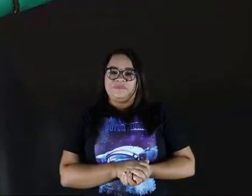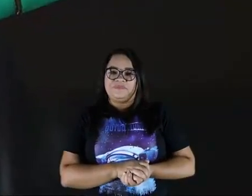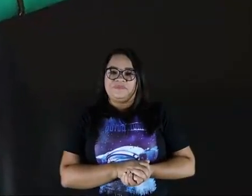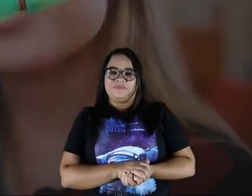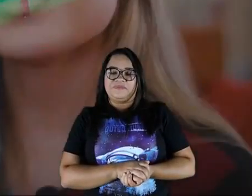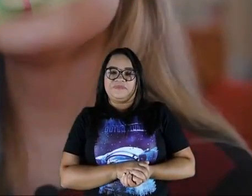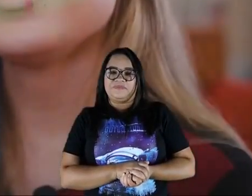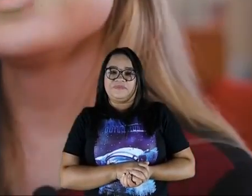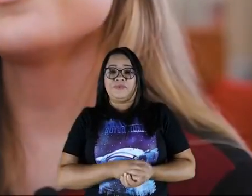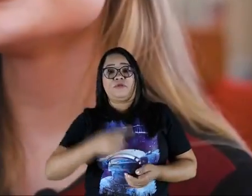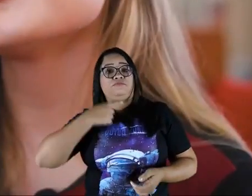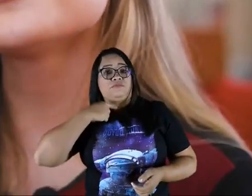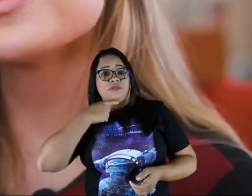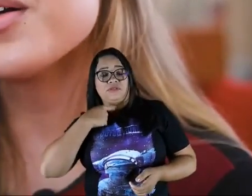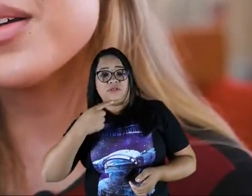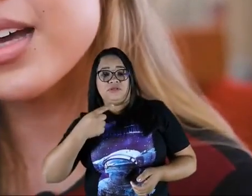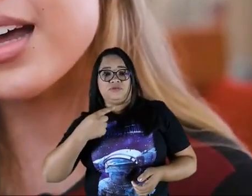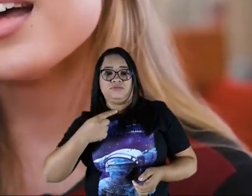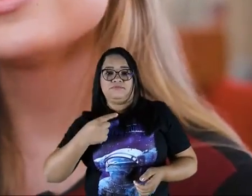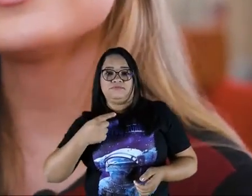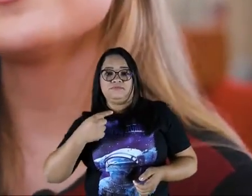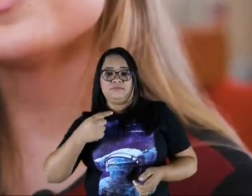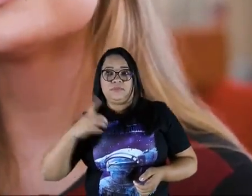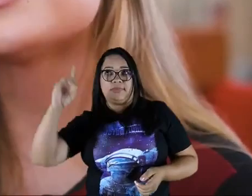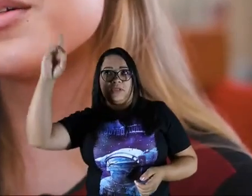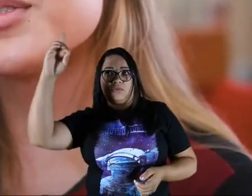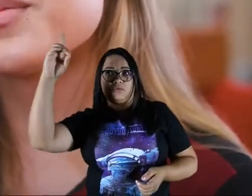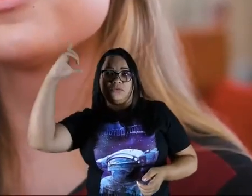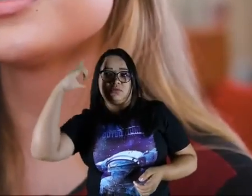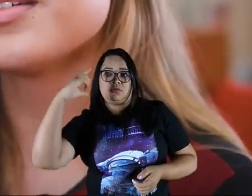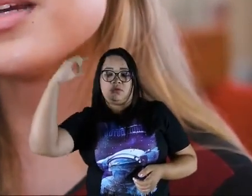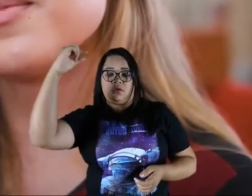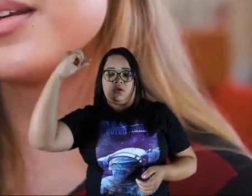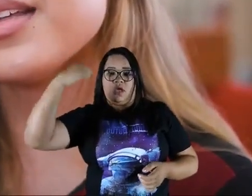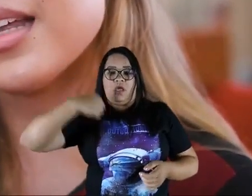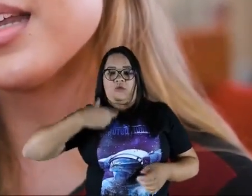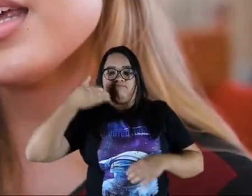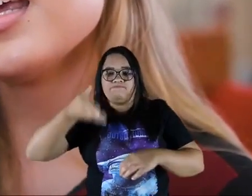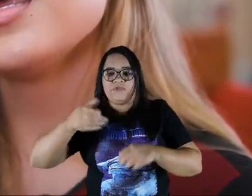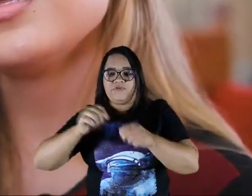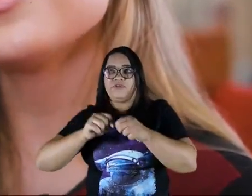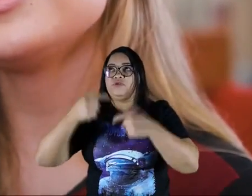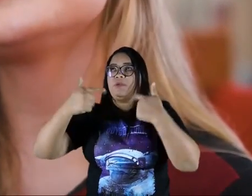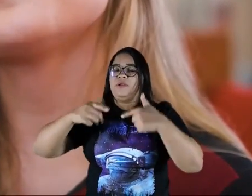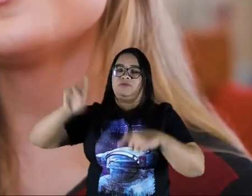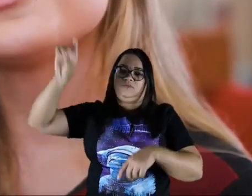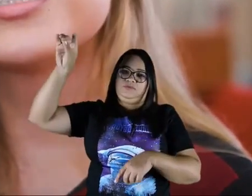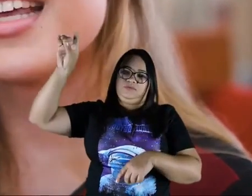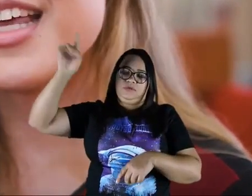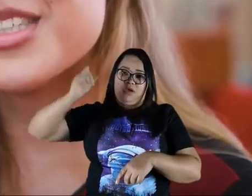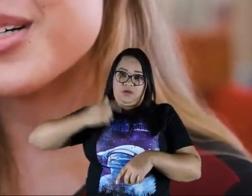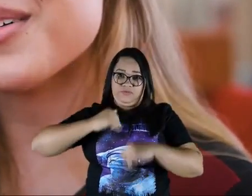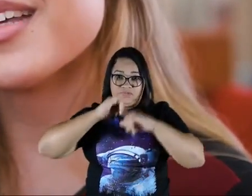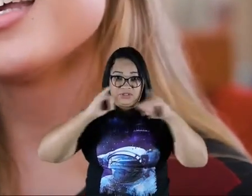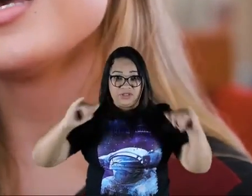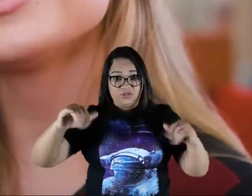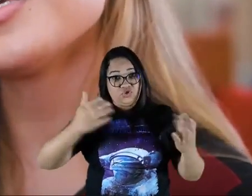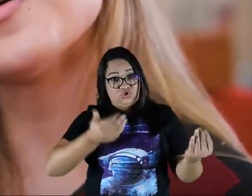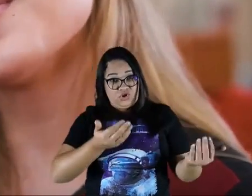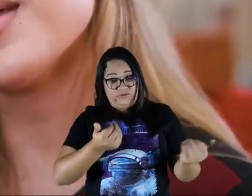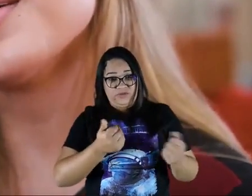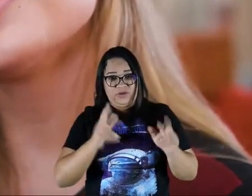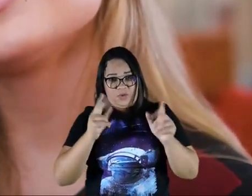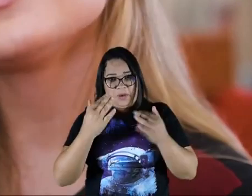E esse é o meu desejo, que onde Deus me colocar, eu possa ser útil para fazer o trabalho dele. E eu queria dizer para você que é